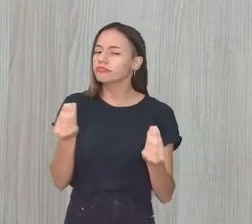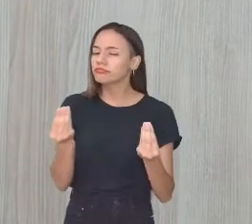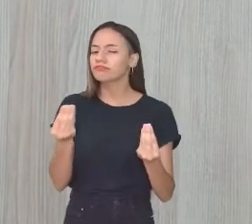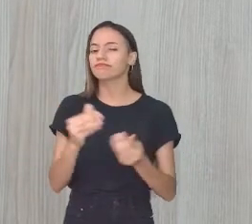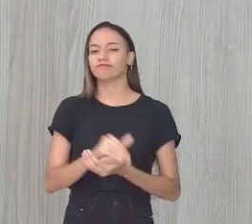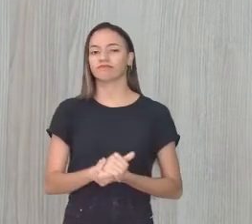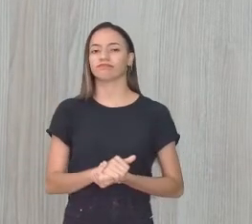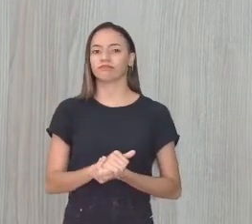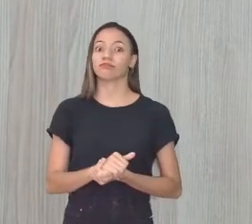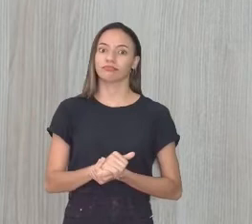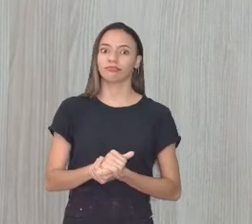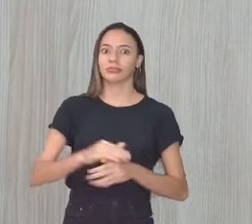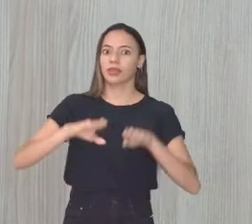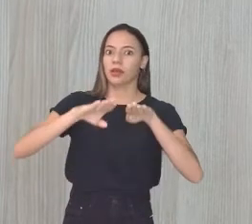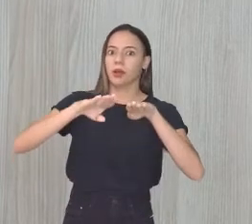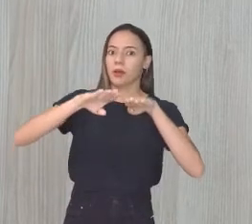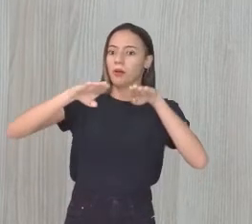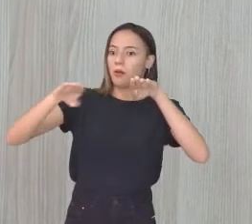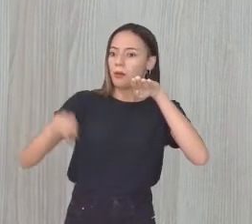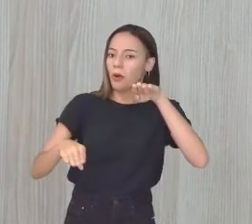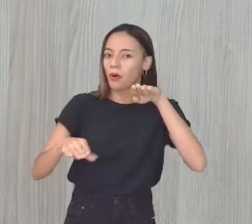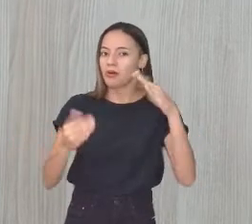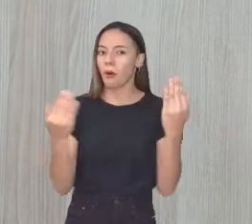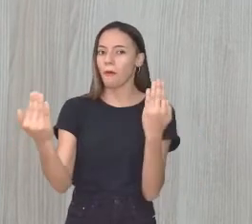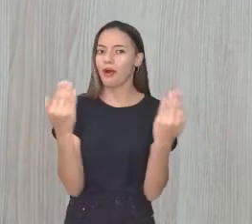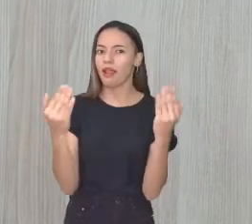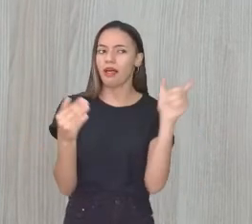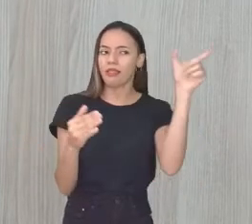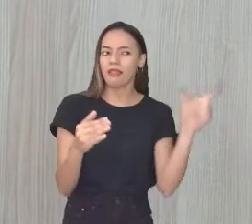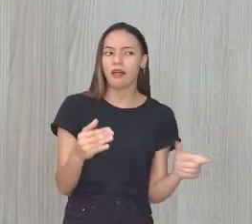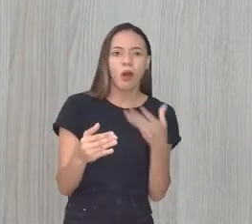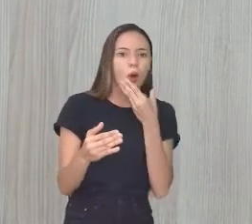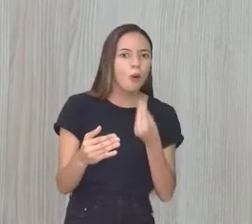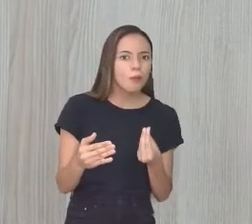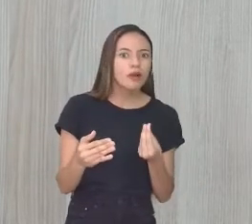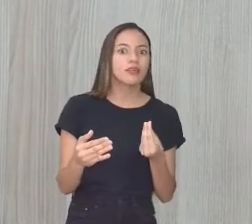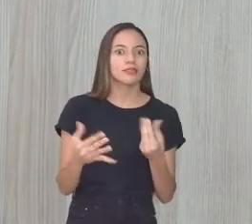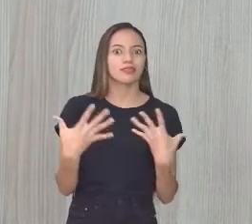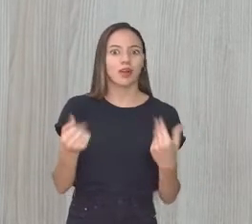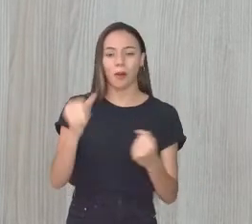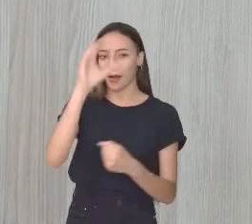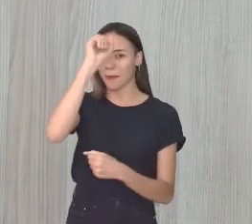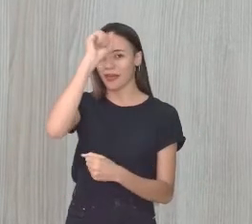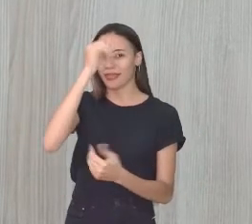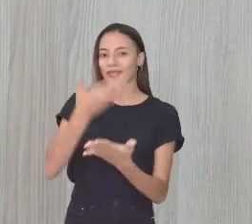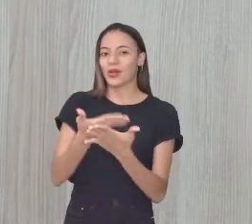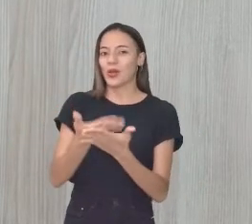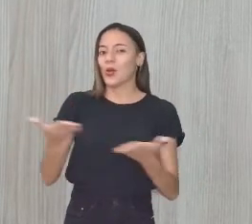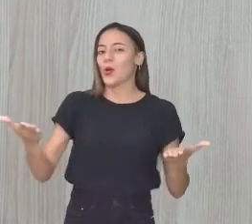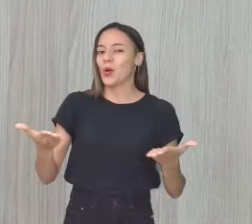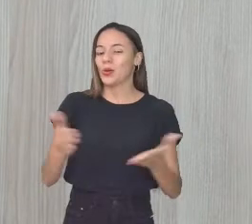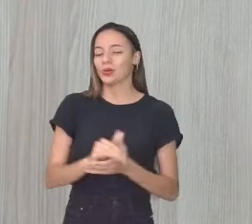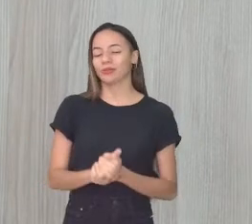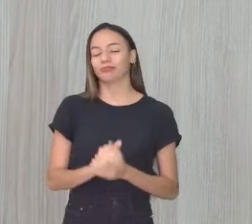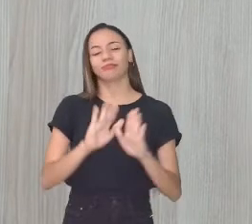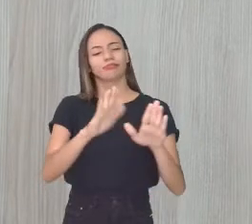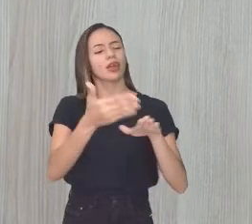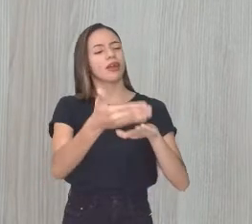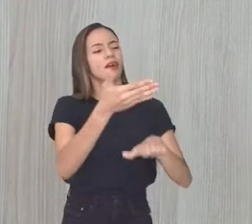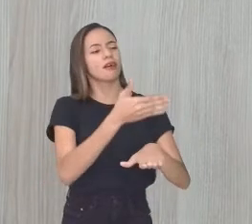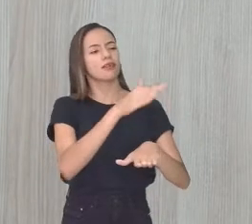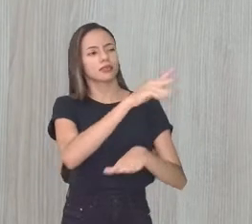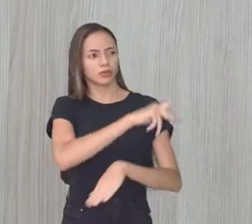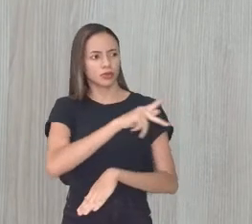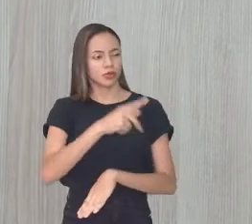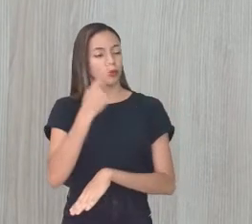que existe alguma desigualdade em relação ao homem? Vamos ver isso na aula de hoje, certo? Mas antes, professor Giorgio,